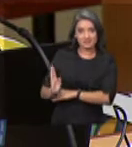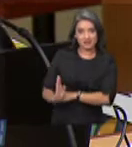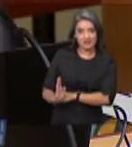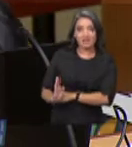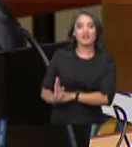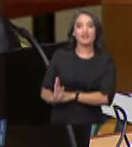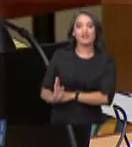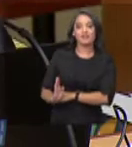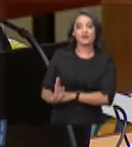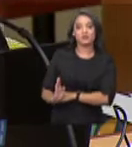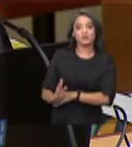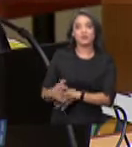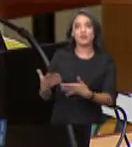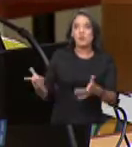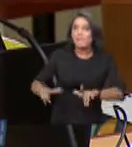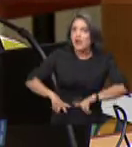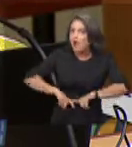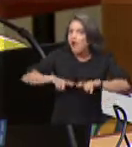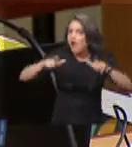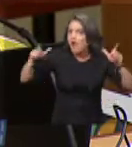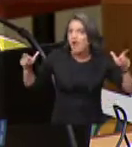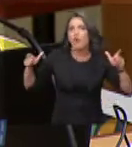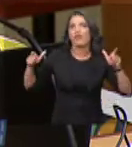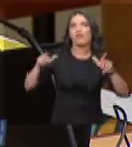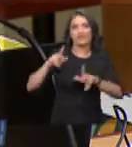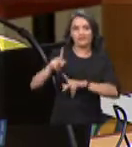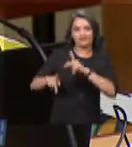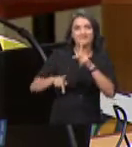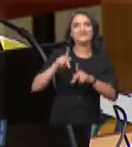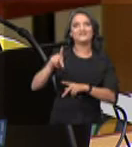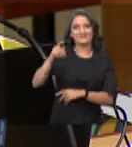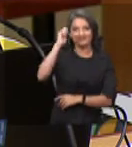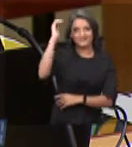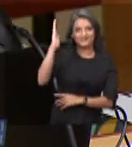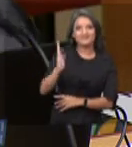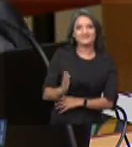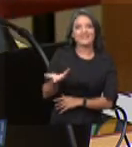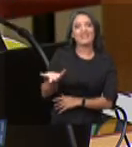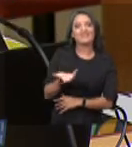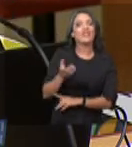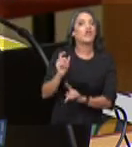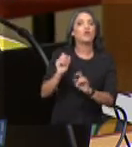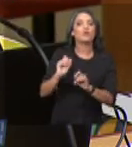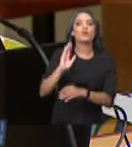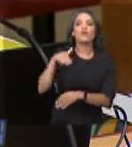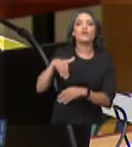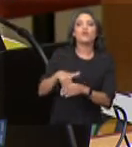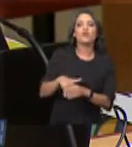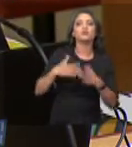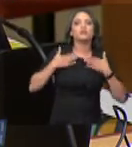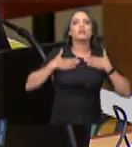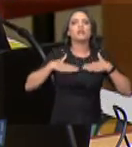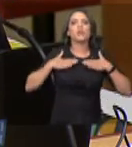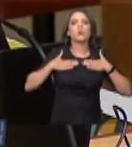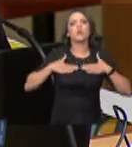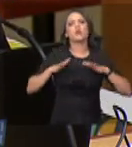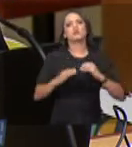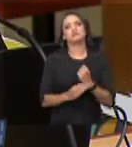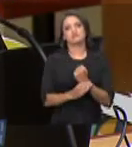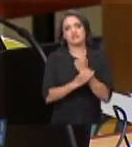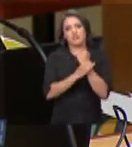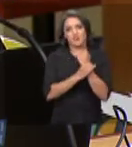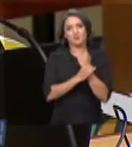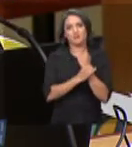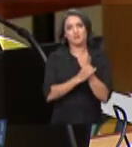eu diria a imensa maioria do povo brasileiro quer Tranquilidade e segurança para voltar